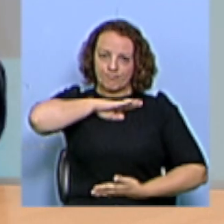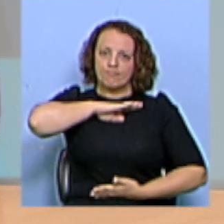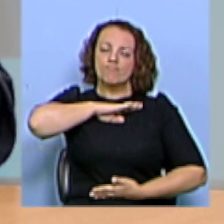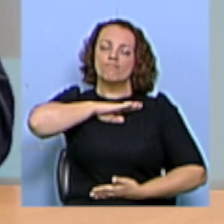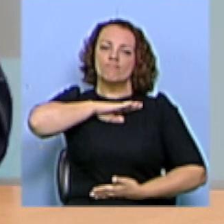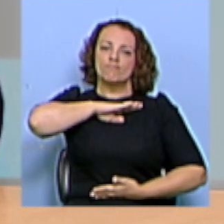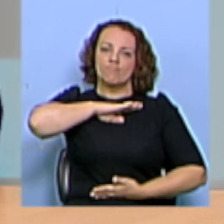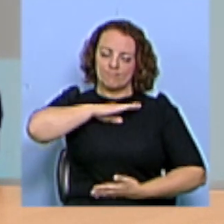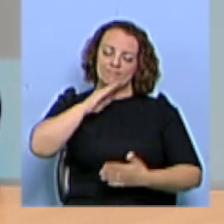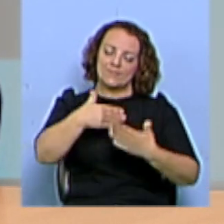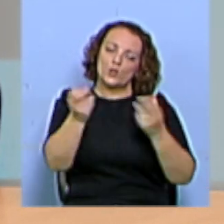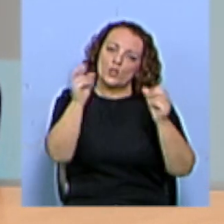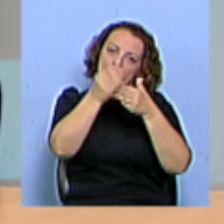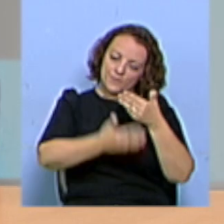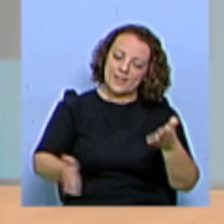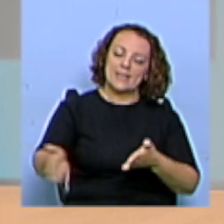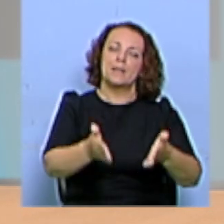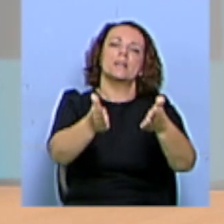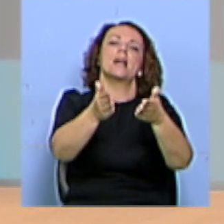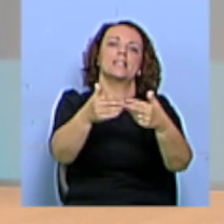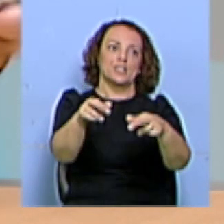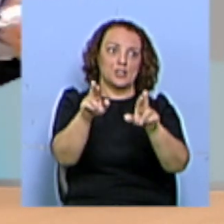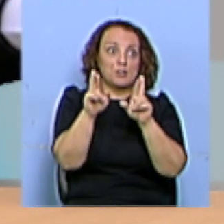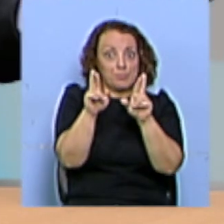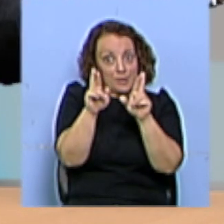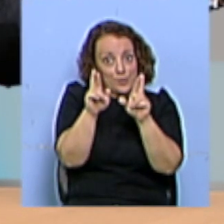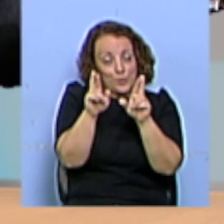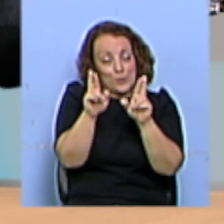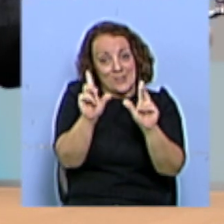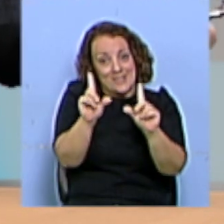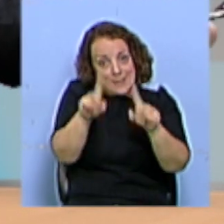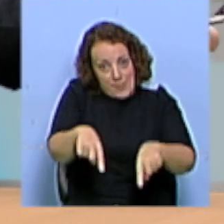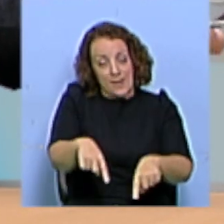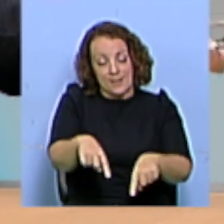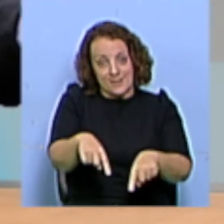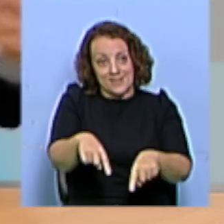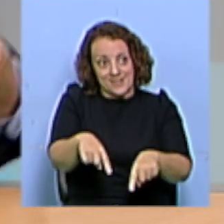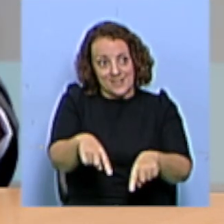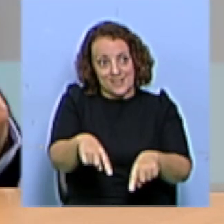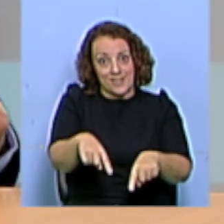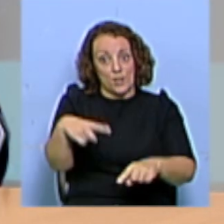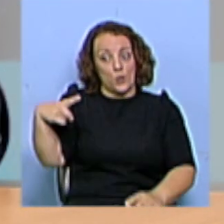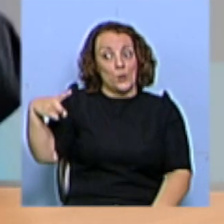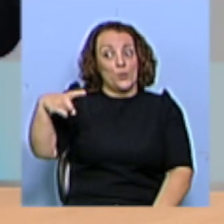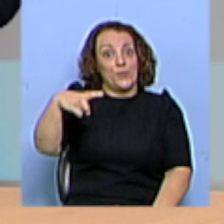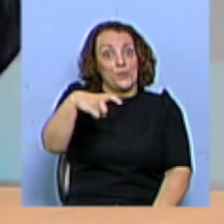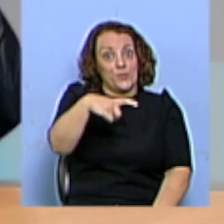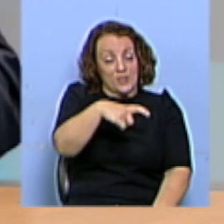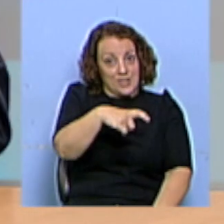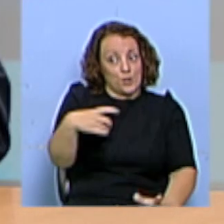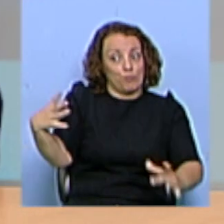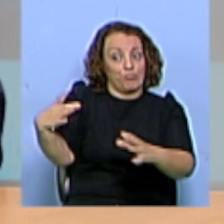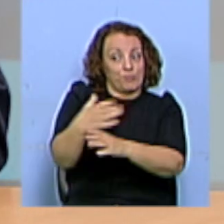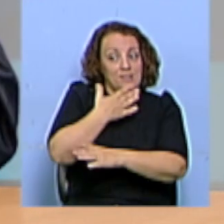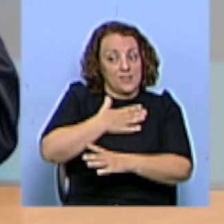para uma nova caminhada. Esperando até lá que também o bicho do vírus nos liberte um